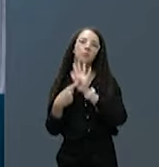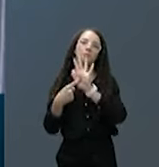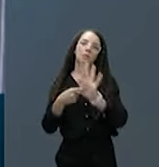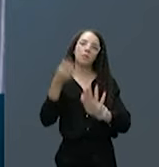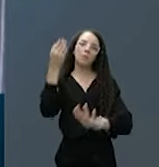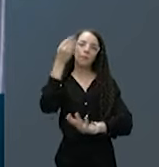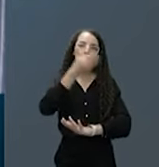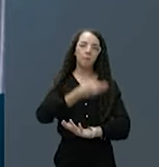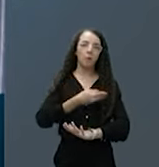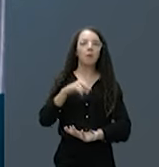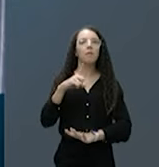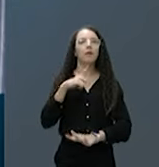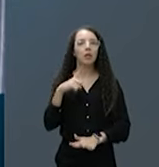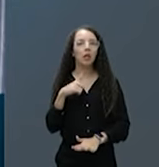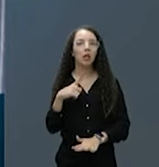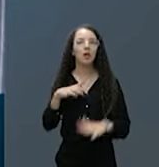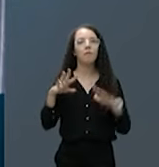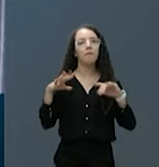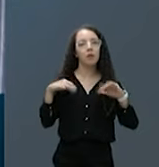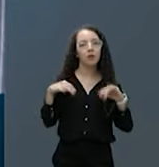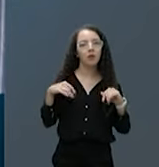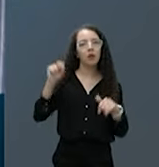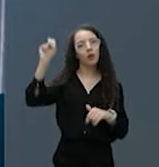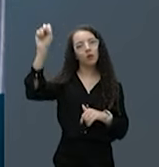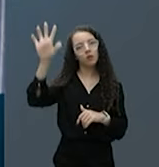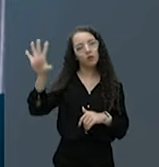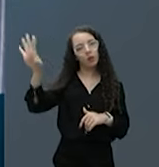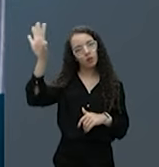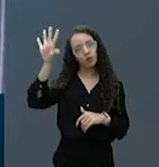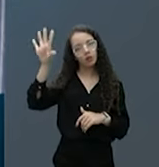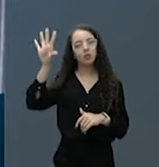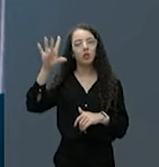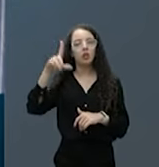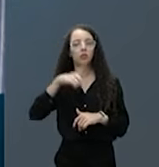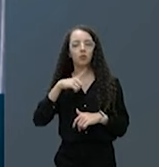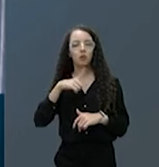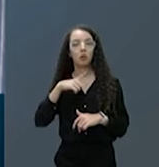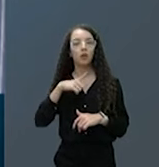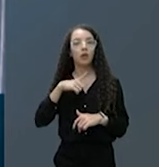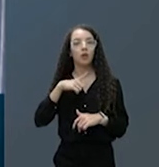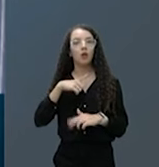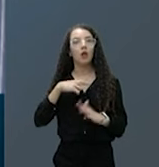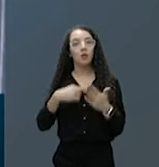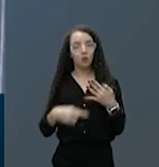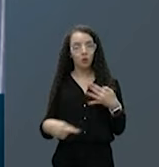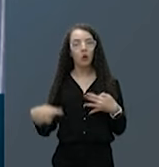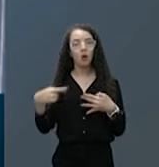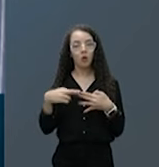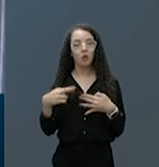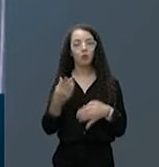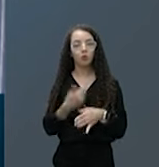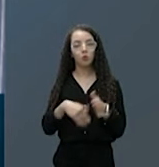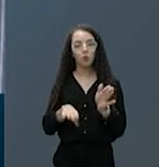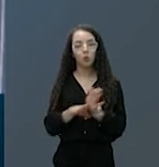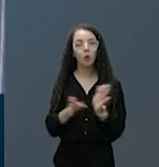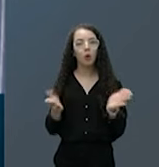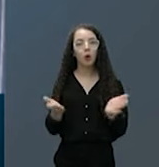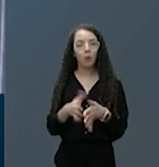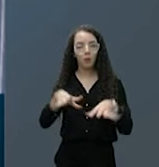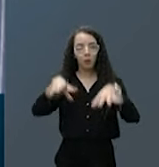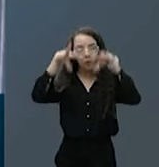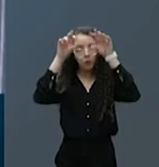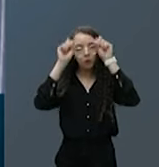do feriado local no ato de interposição do recurso dirigido a esta corte sob pena